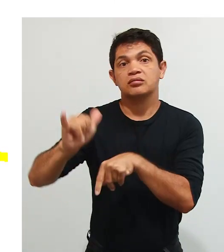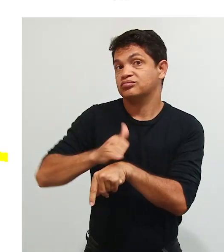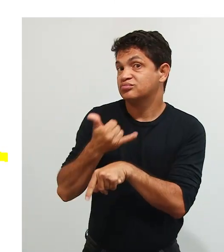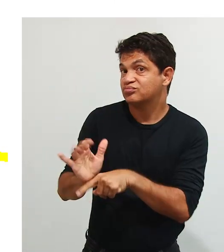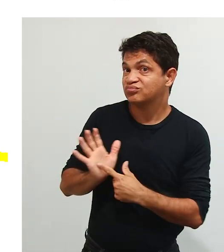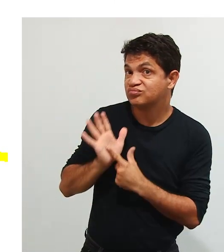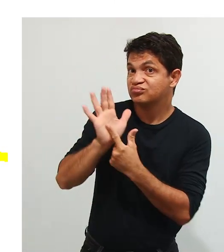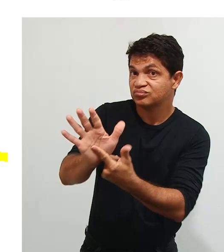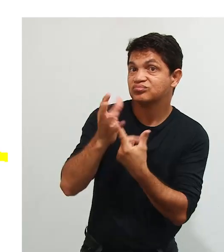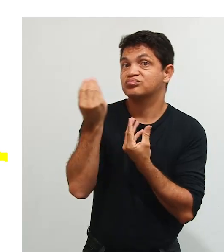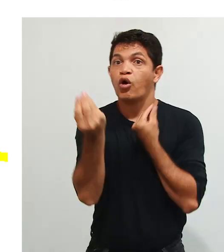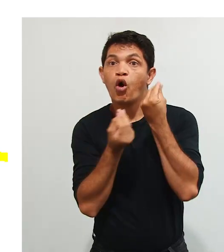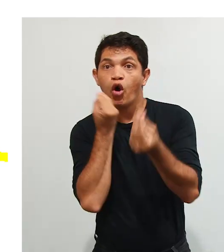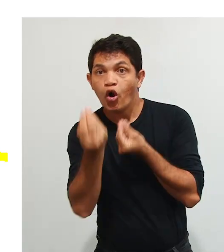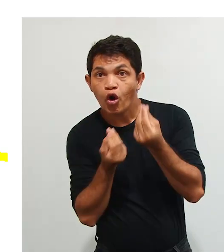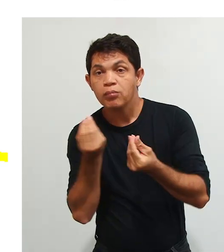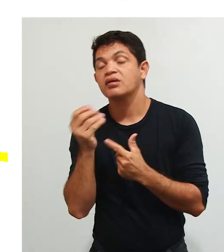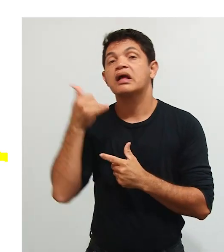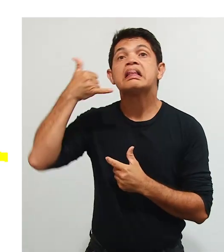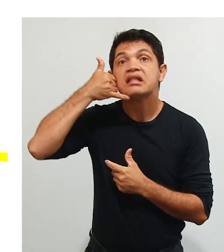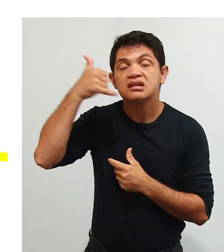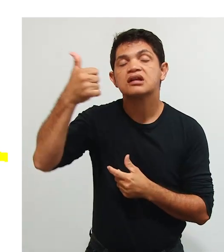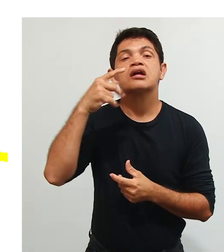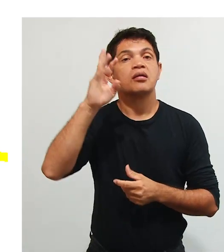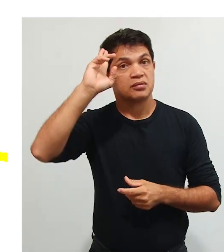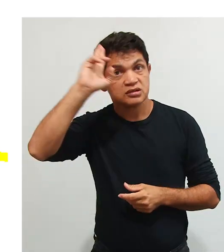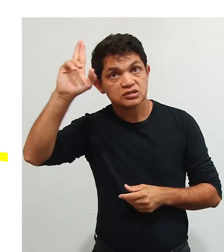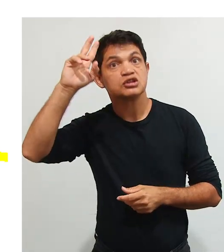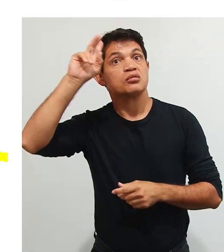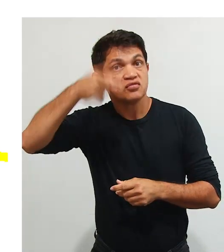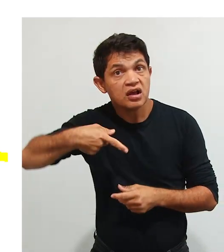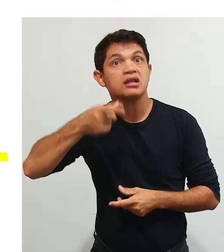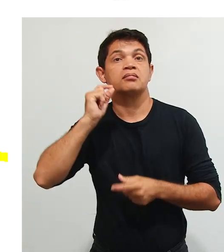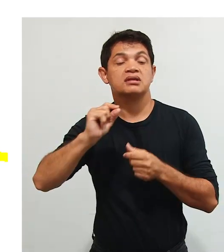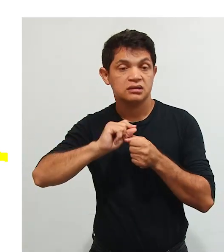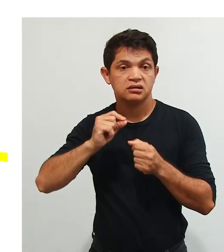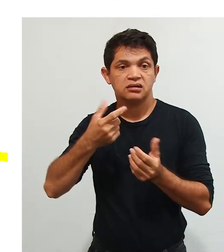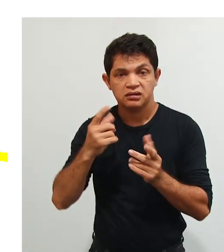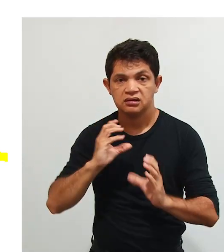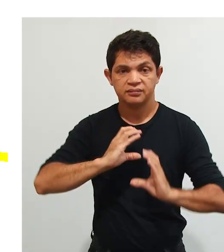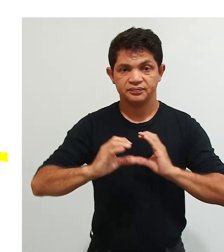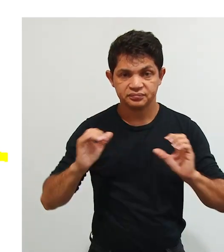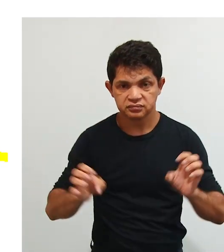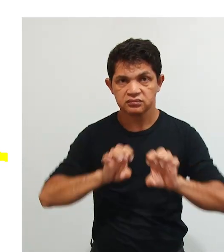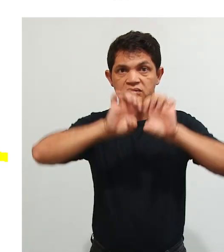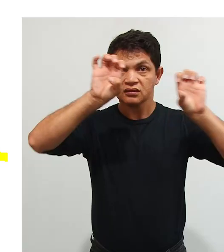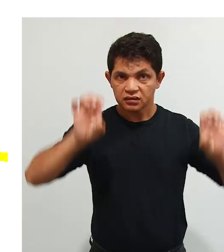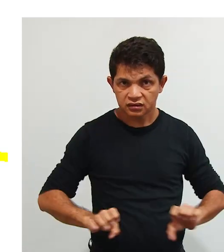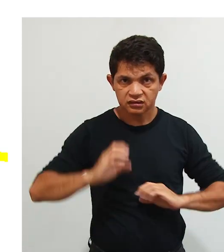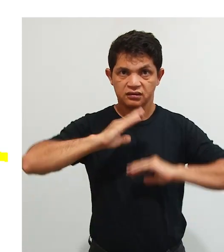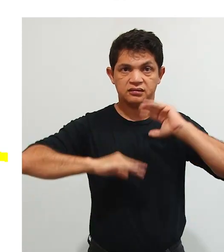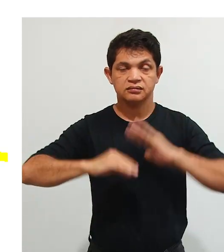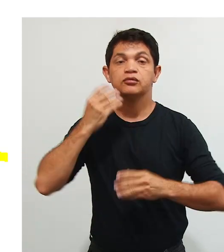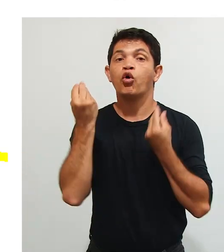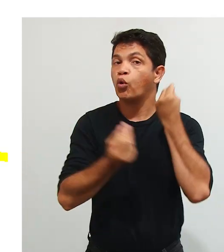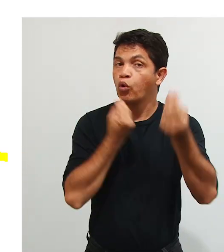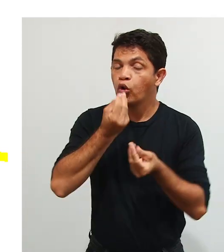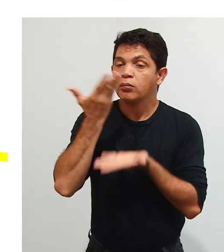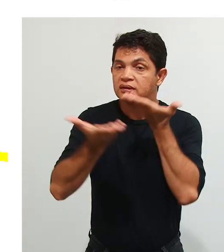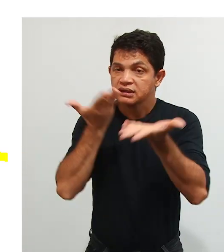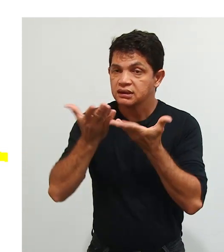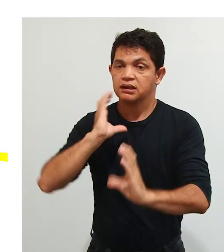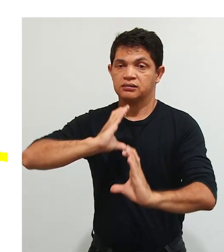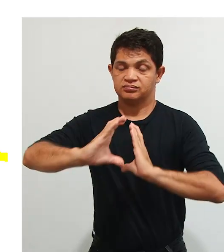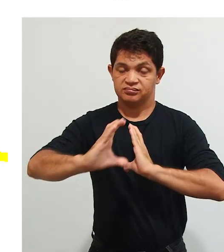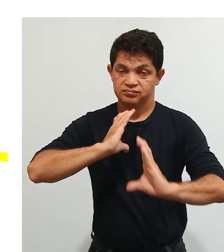acha? Então, aqui foi feita uma estrutura de como você pode se comunicar segundo